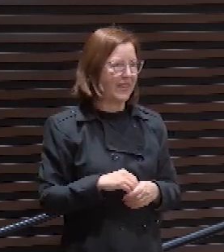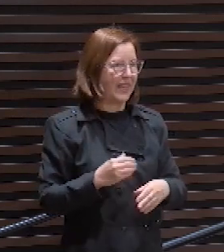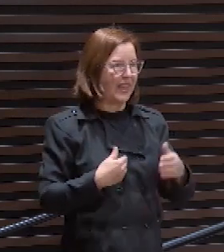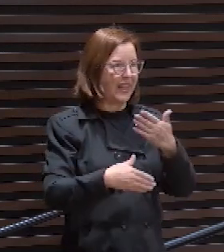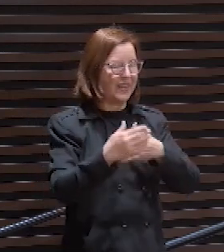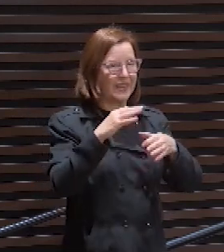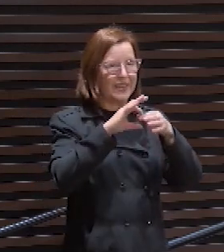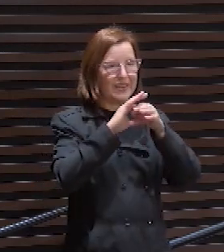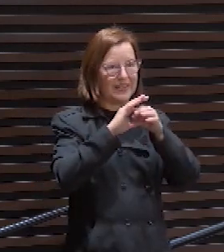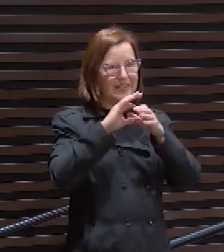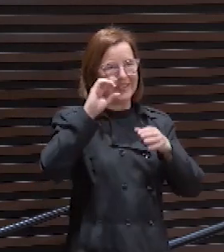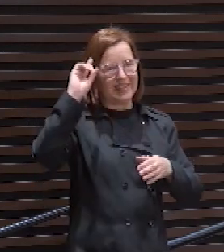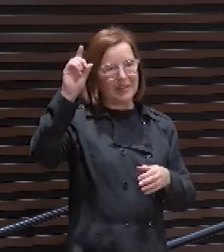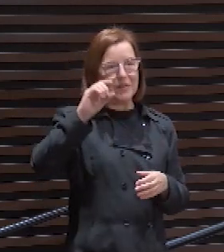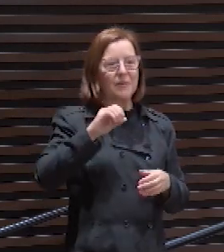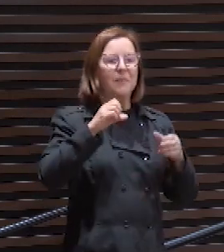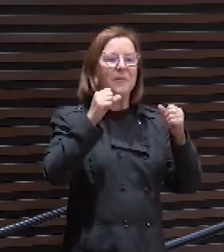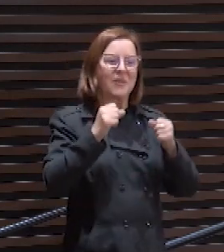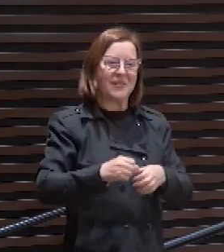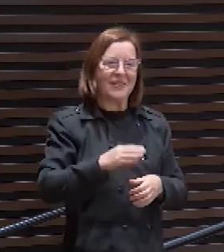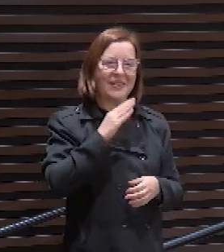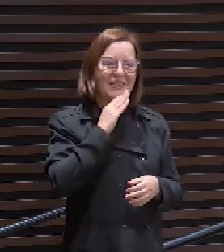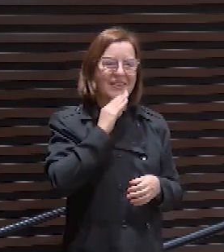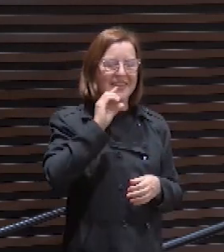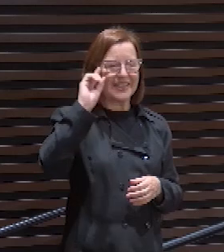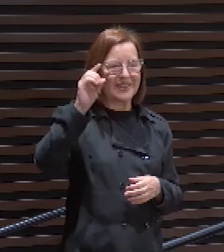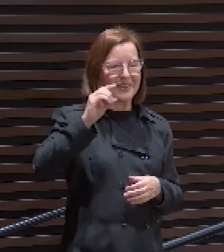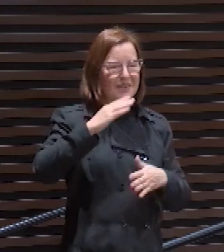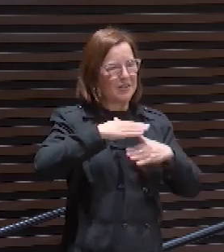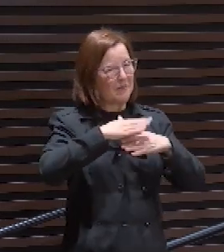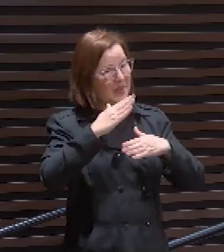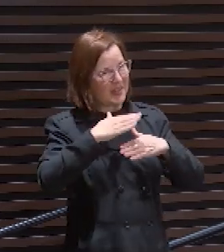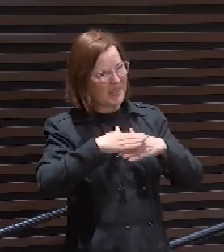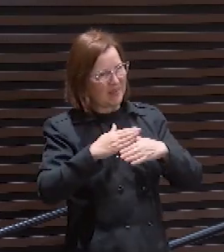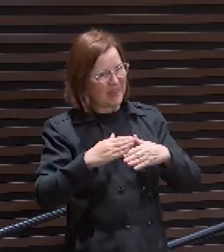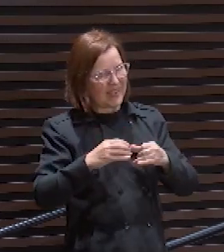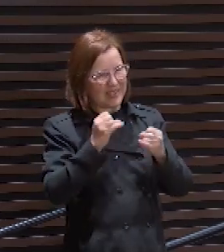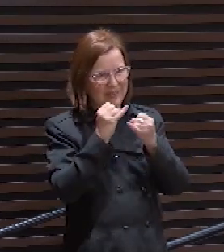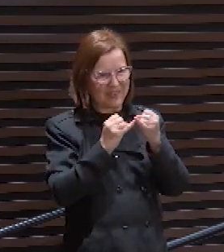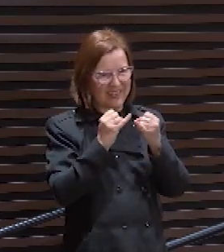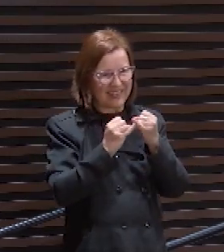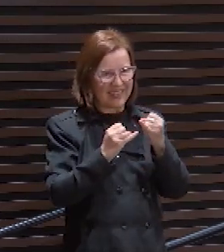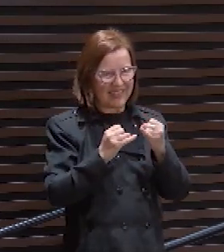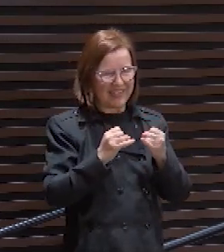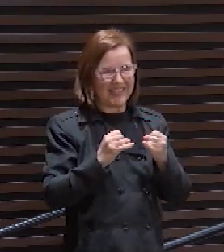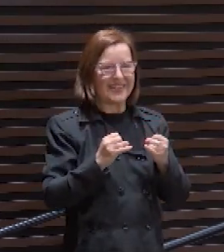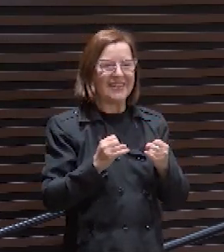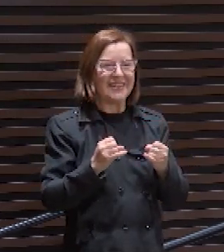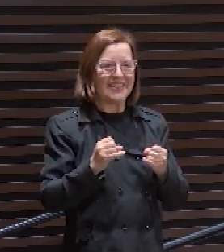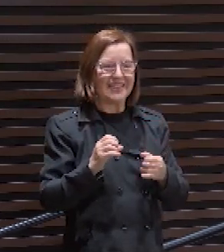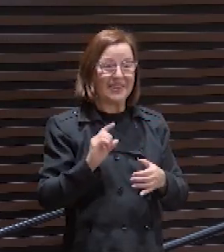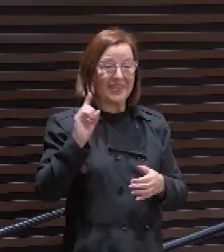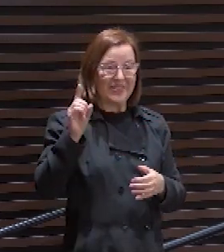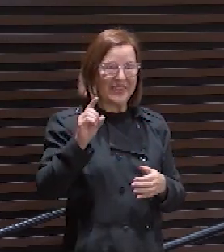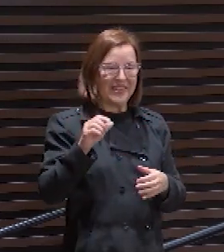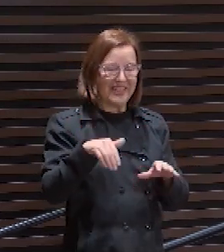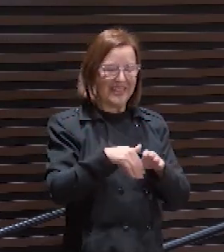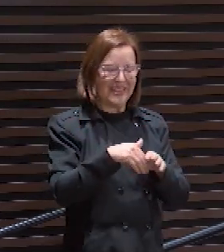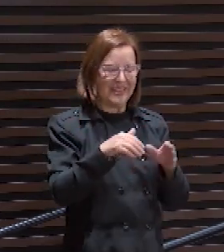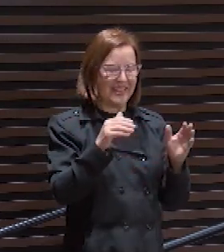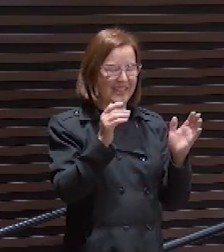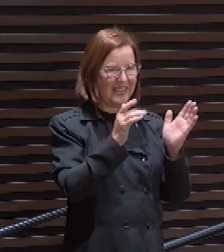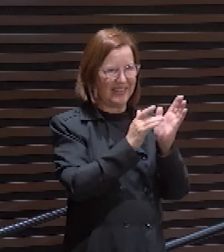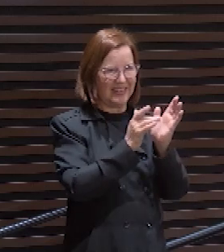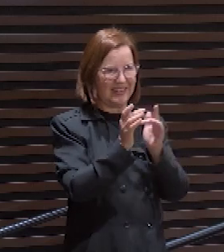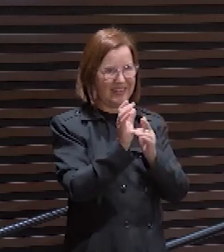com Deus, podemos conhecer a Deus e cada vez mais nos parecermos com Ele em Cristo Jesus. Que no caso